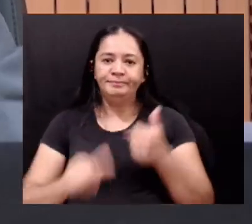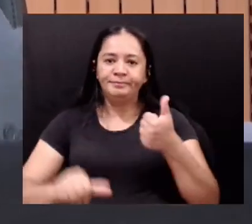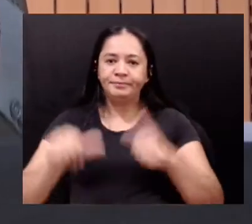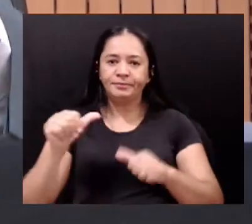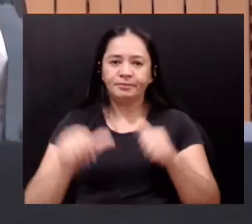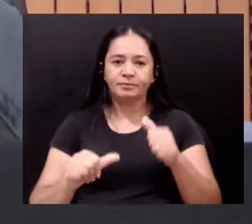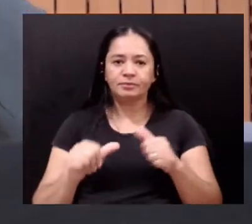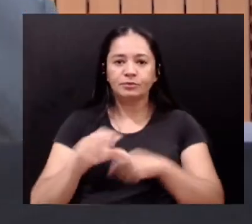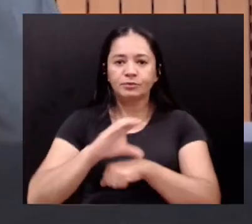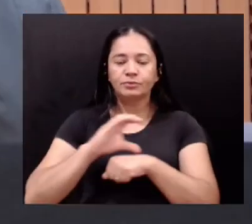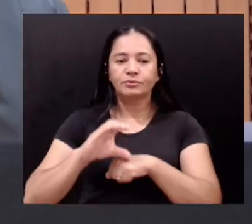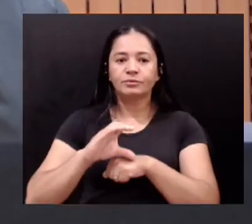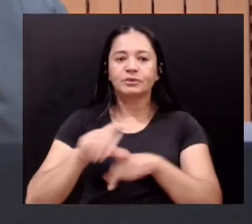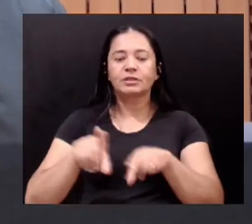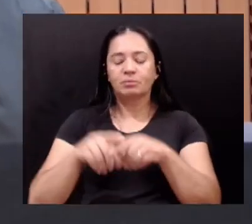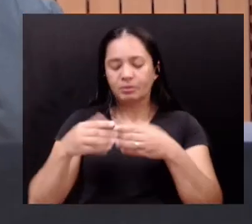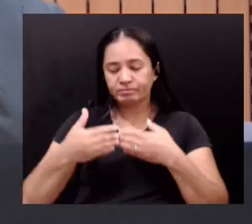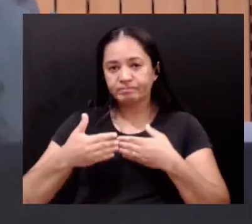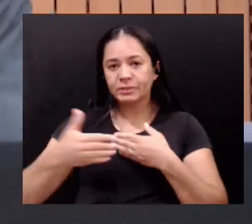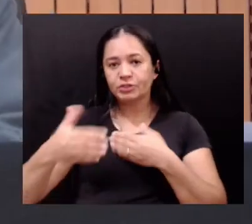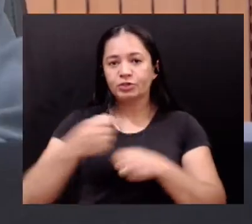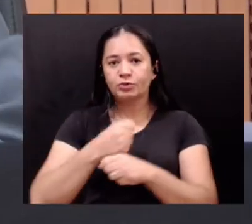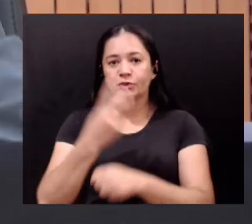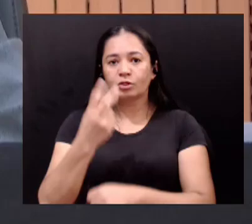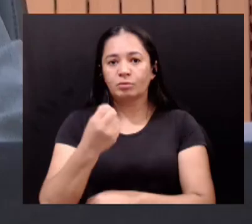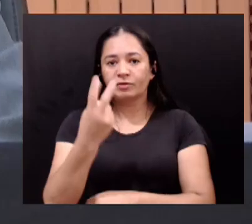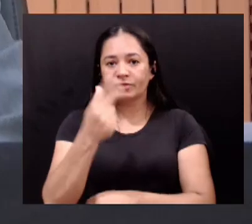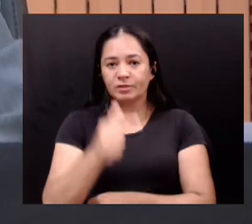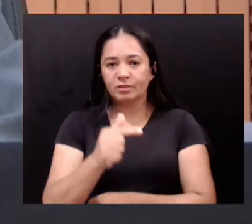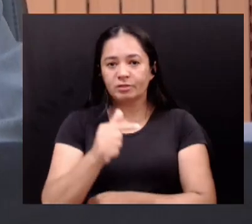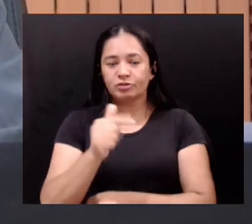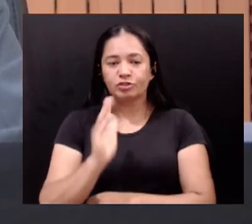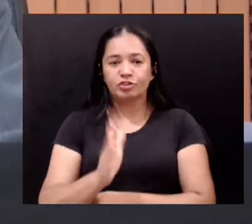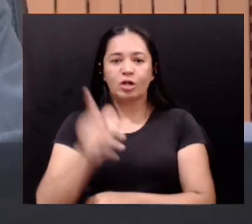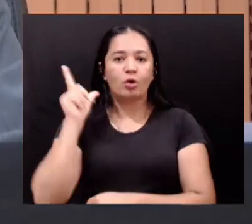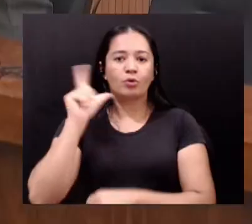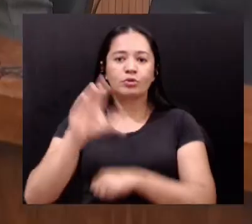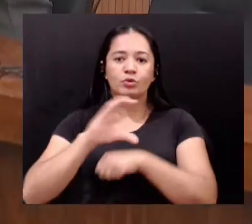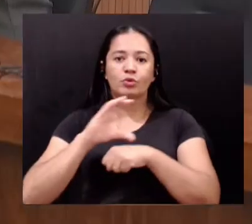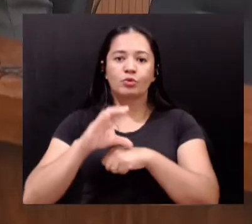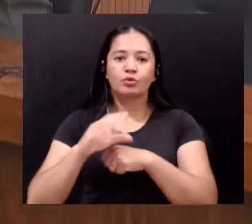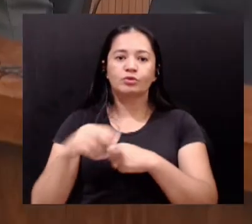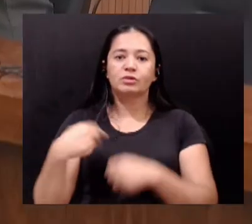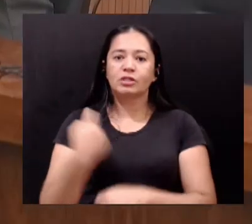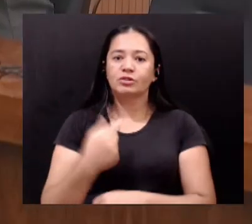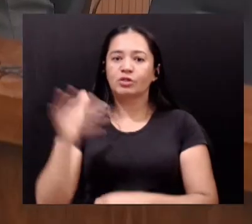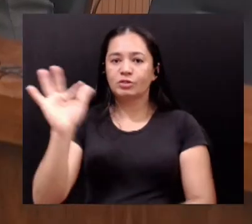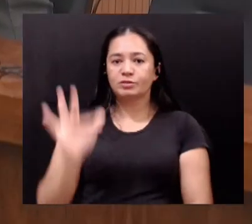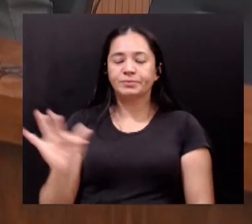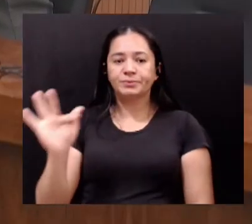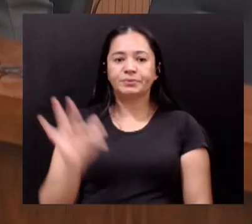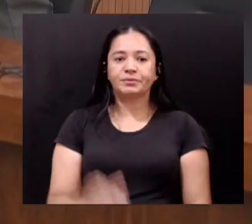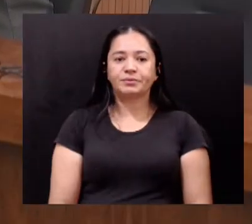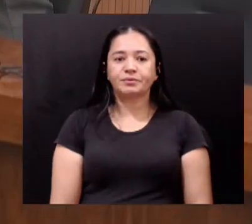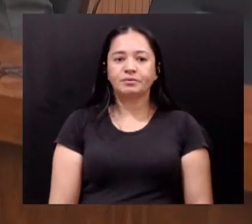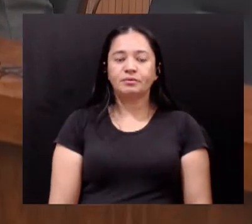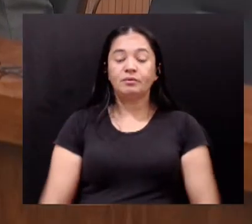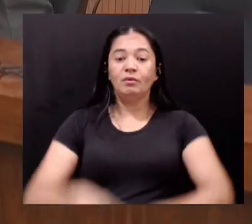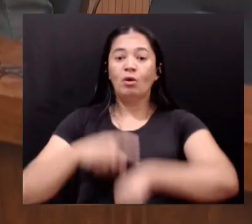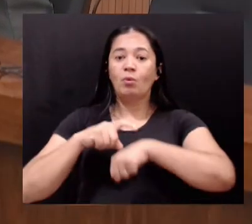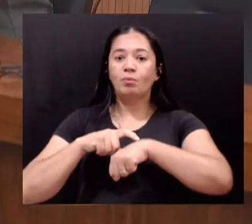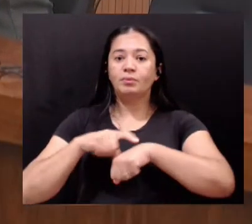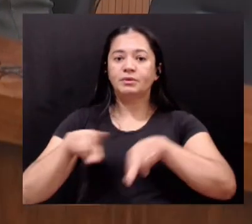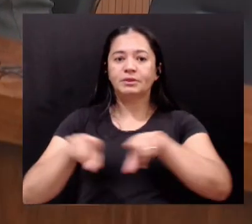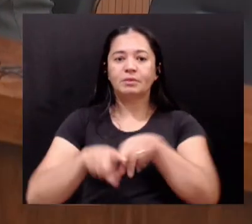a partir de 2027, ter esse curso no nosso vestibular. O momento também foi oportuno